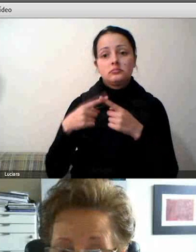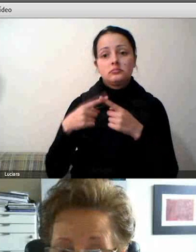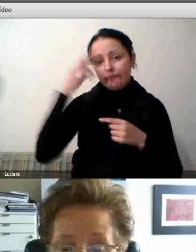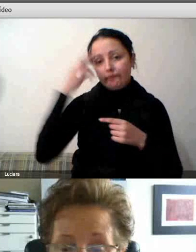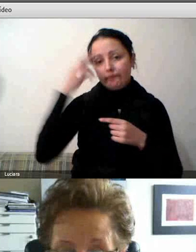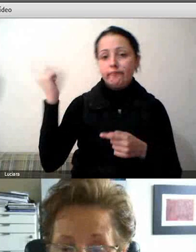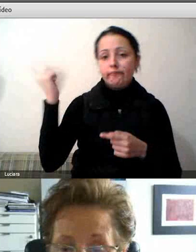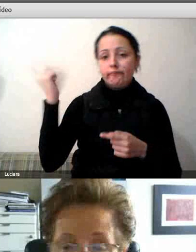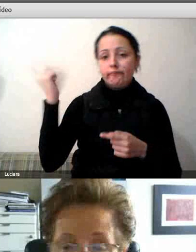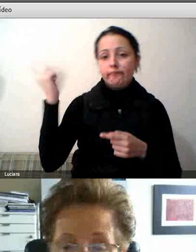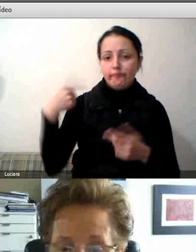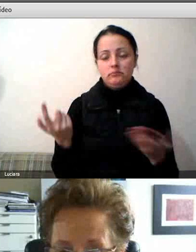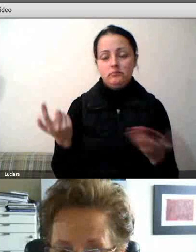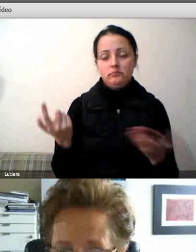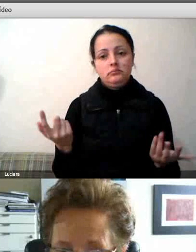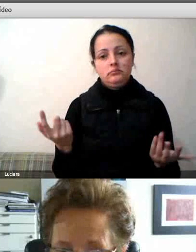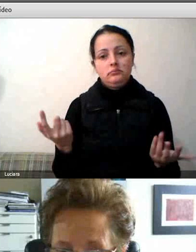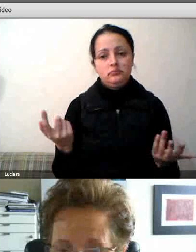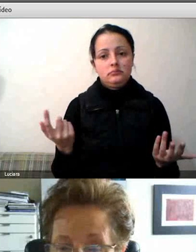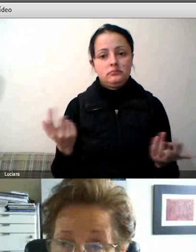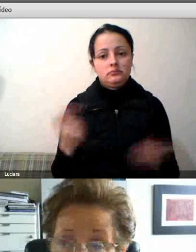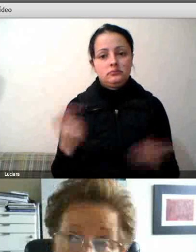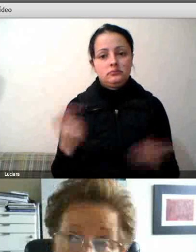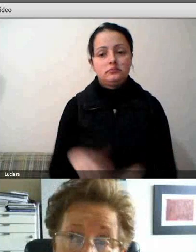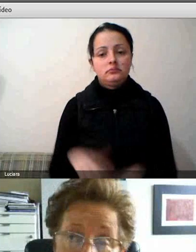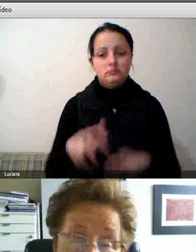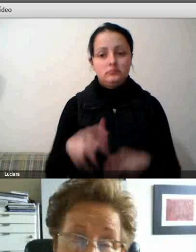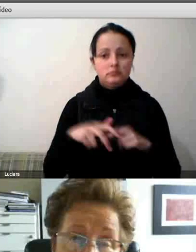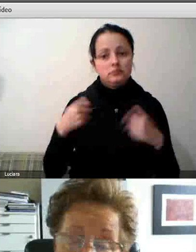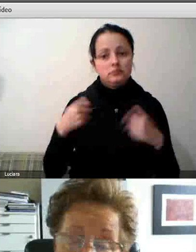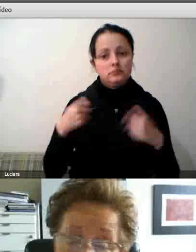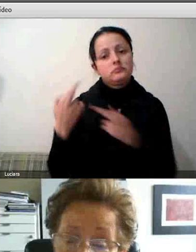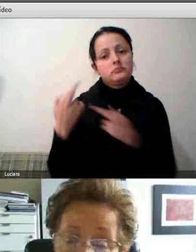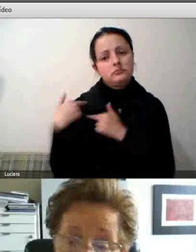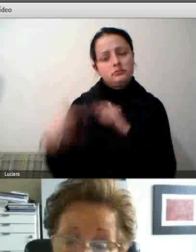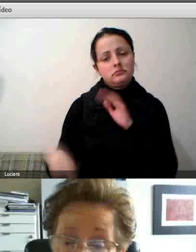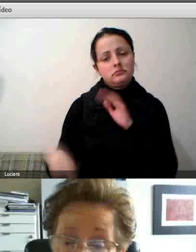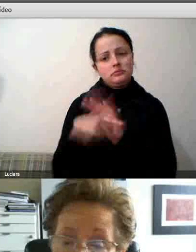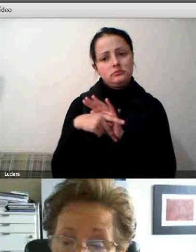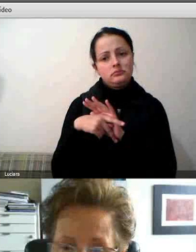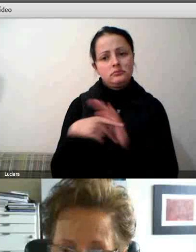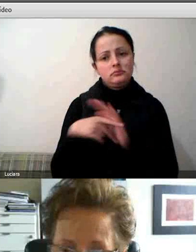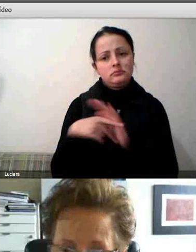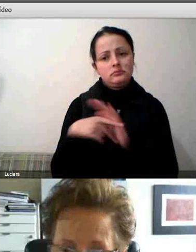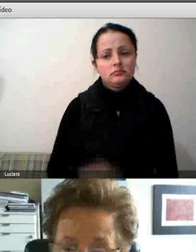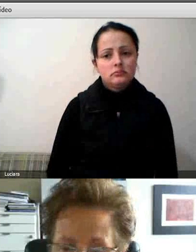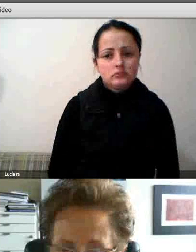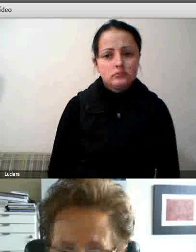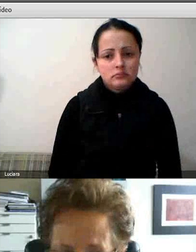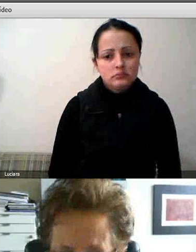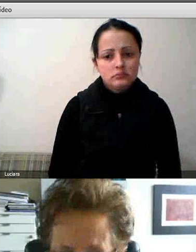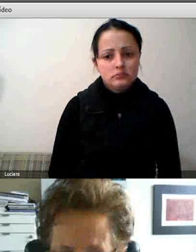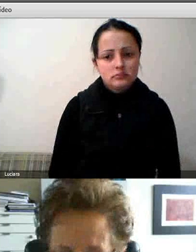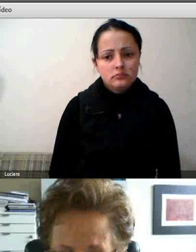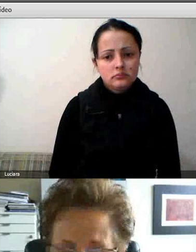sua própria responsabilidade. E não dizer assim, eu estou fazendo porque me mandaram, é obrigado a fazer. Quando ele faz